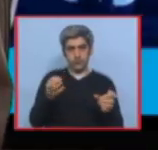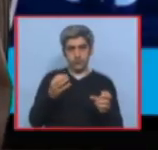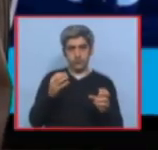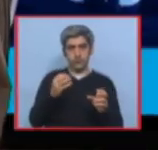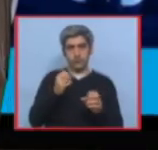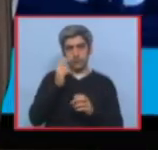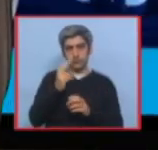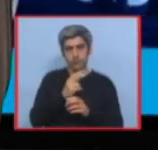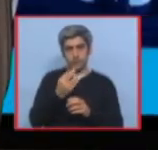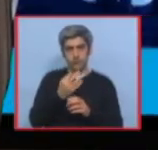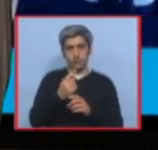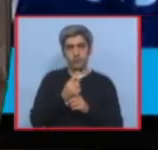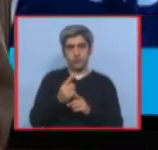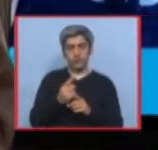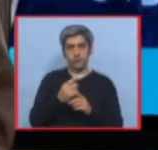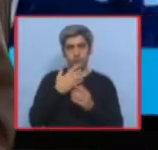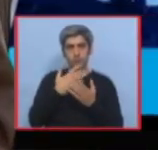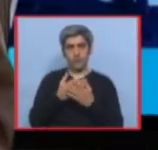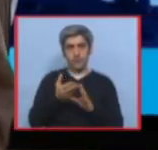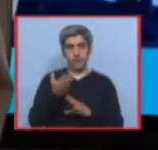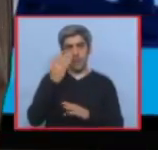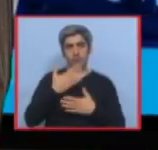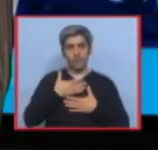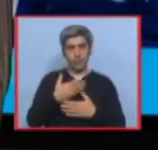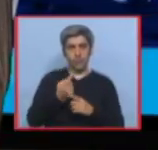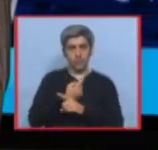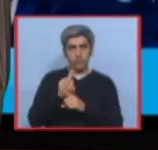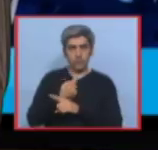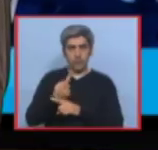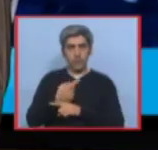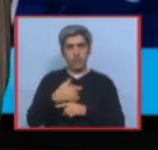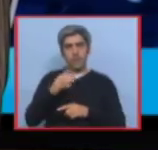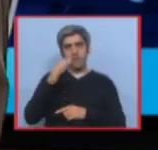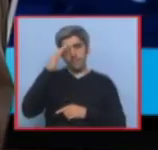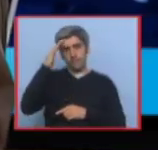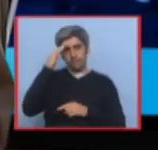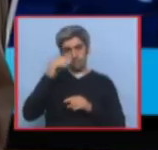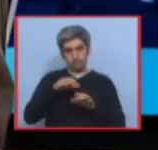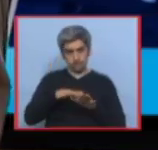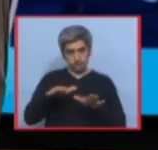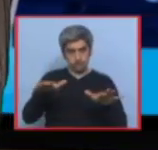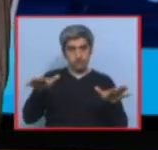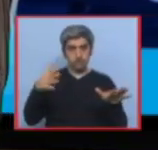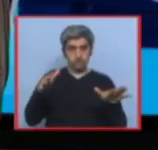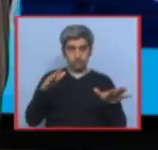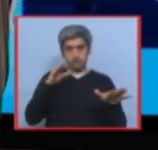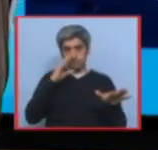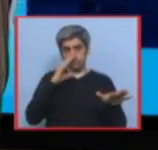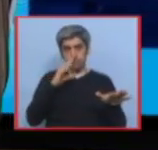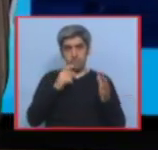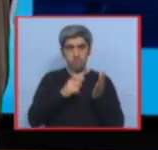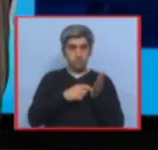foi uma bênção, porque lançou muito mais vocações, lançou muito mais a missão, e depois agora ou